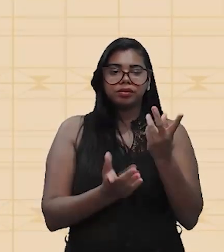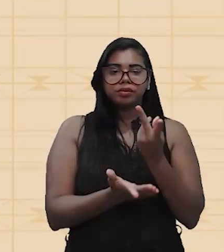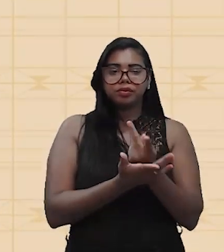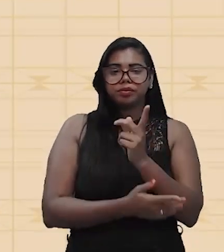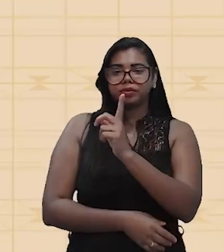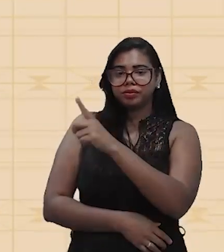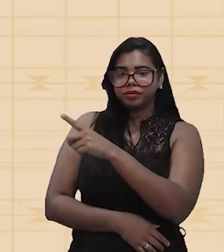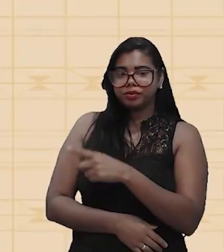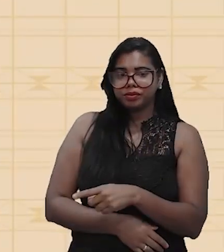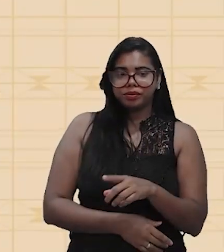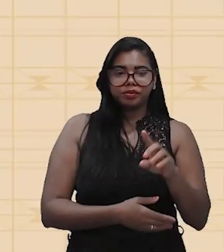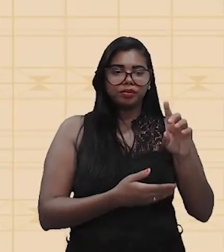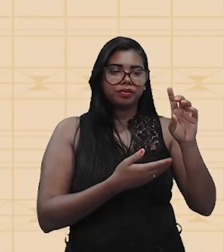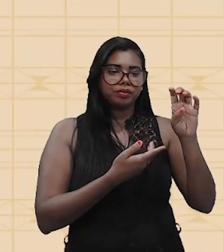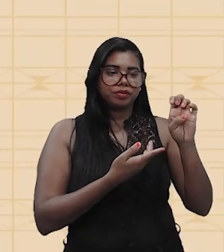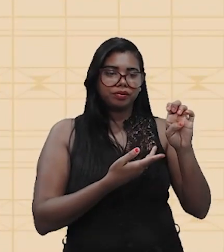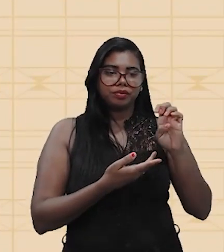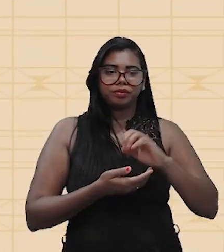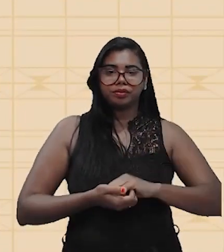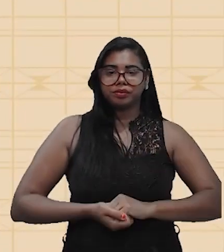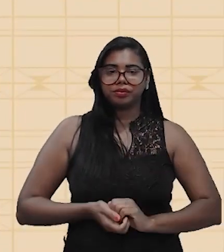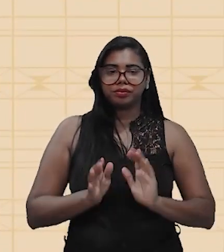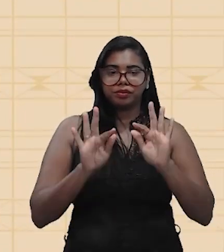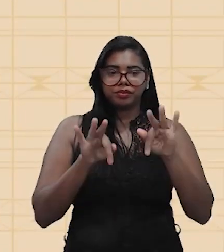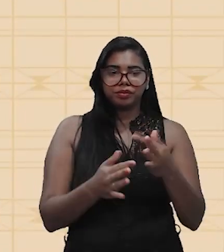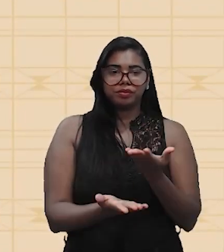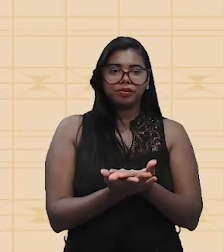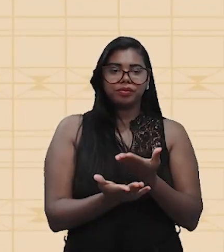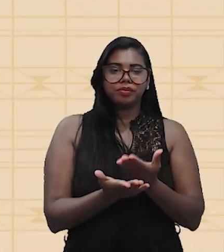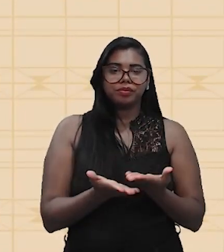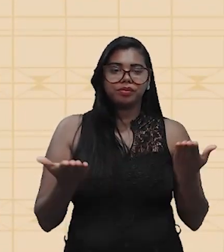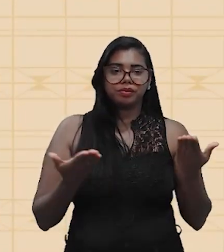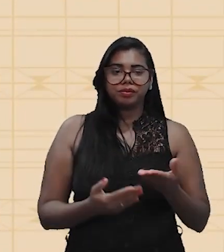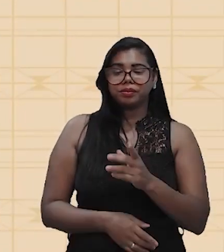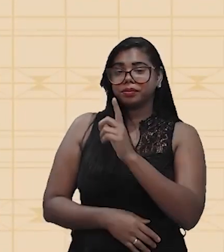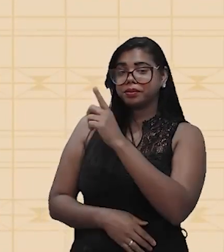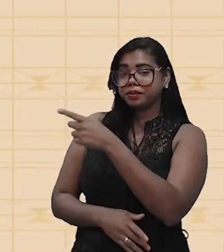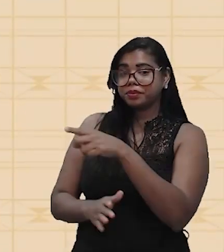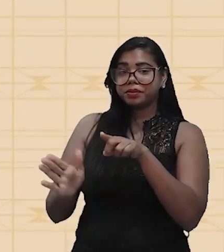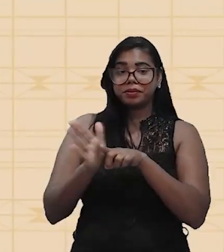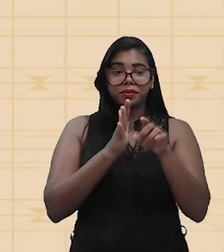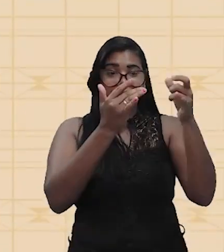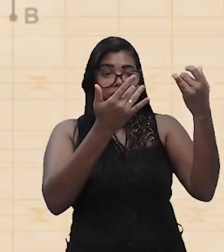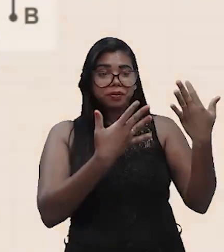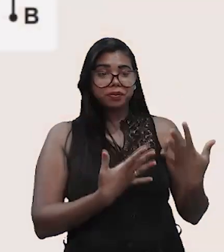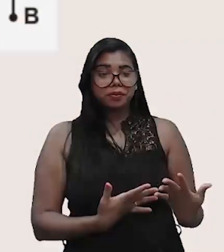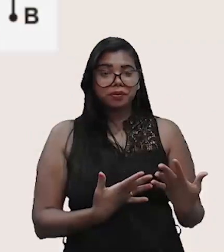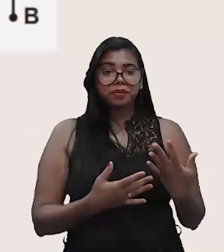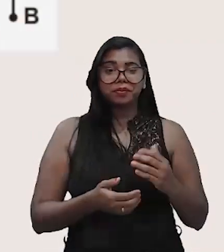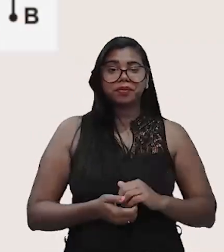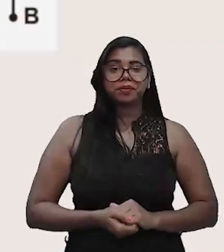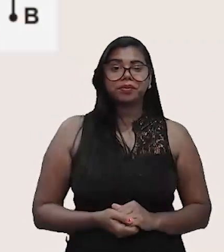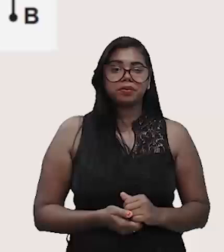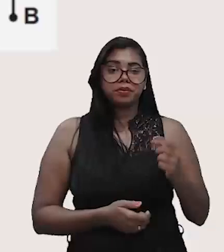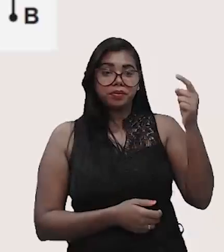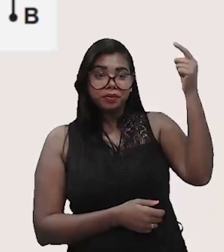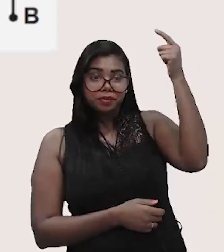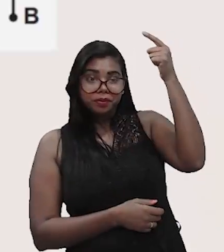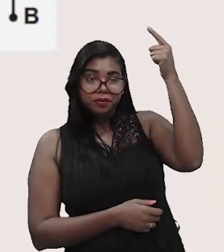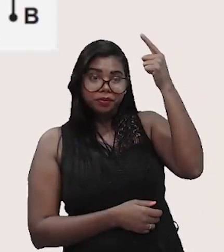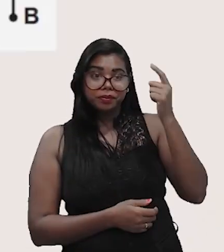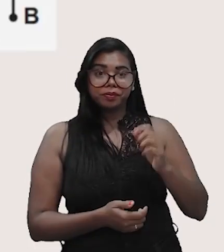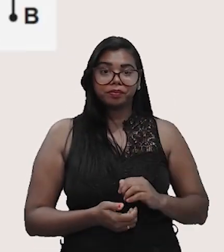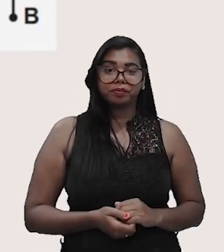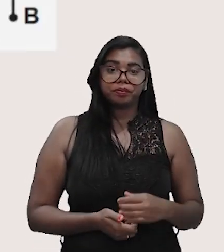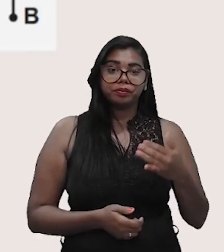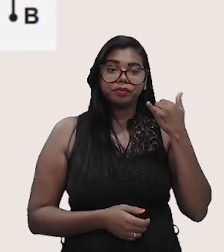E. Observe que para a gente finalizar, nós temos essa questão onde ele fala um aparelho como o top screen do seu celular e que ele